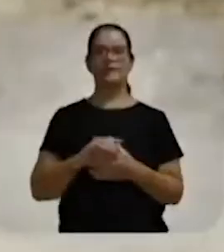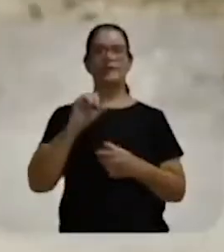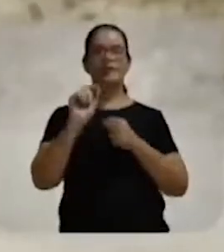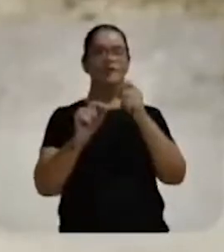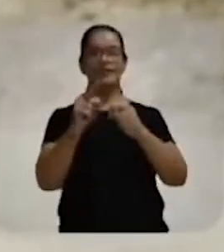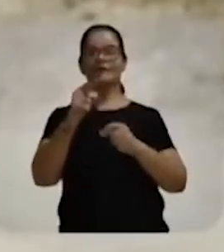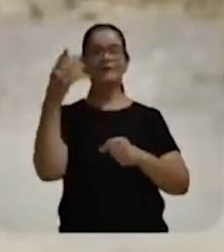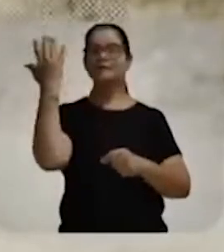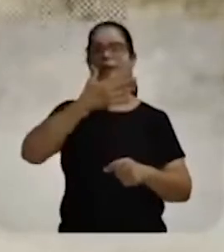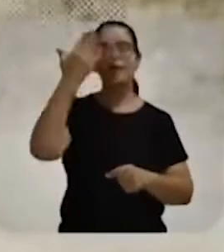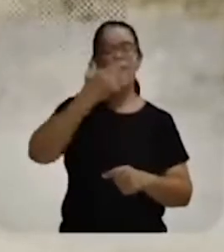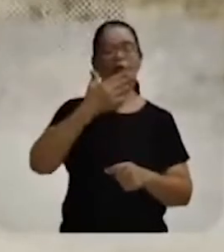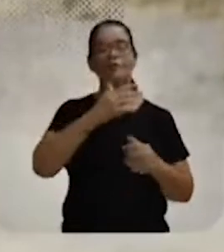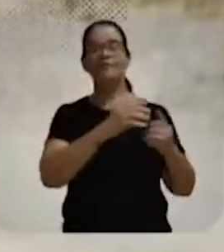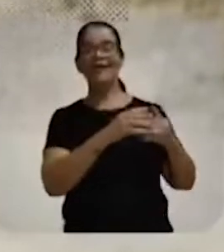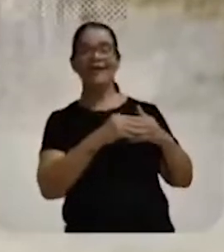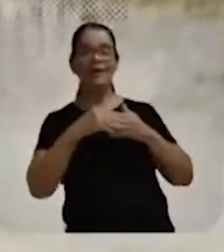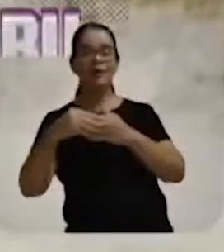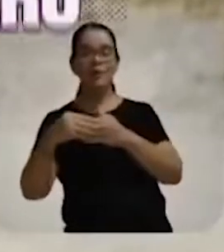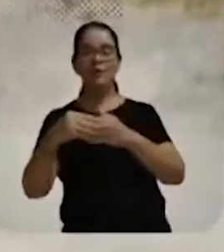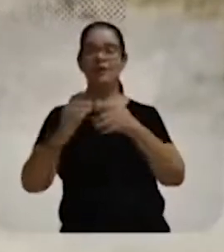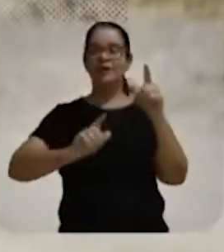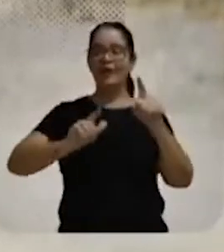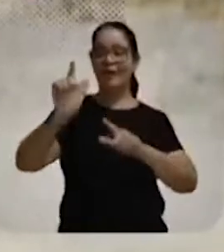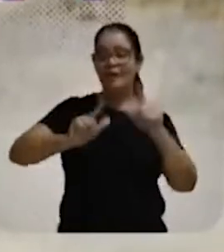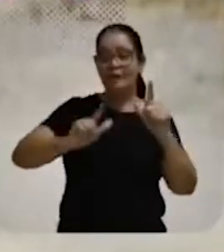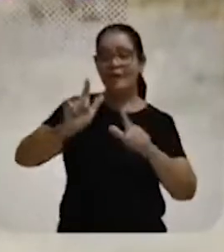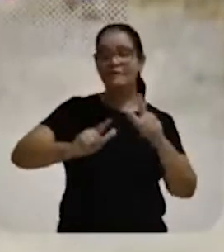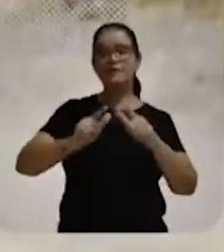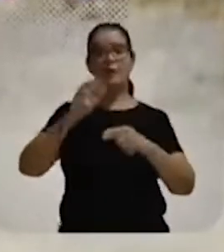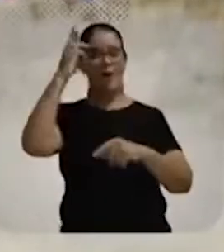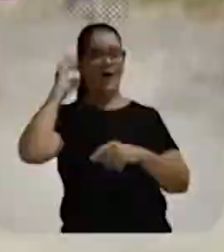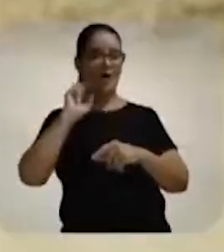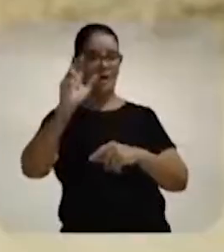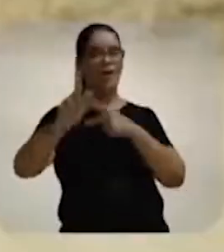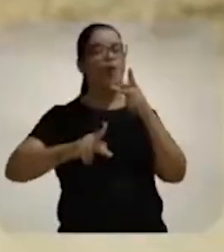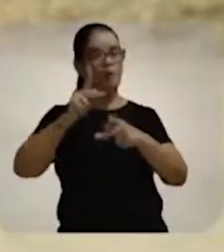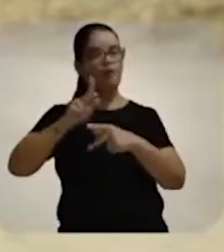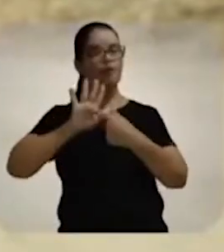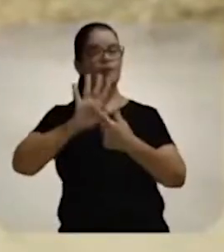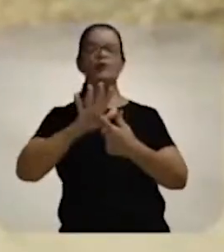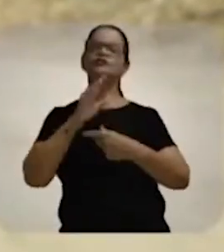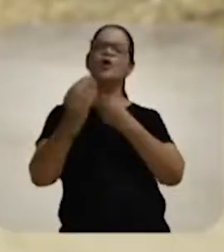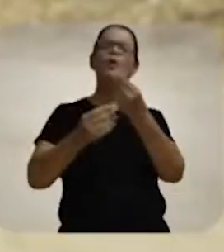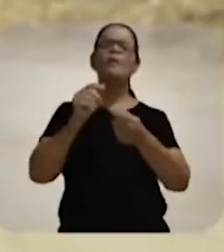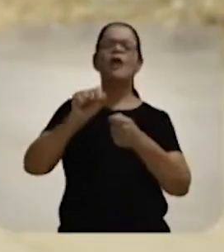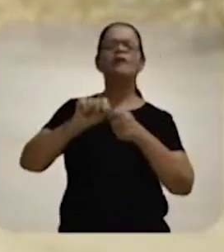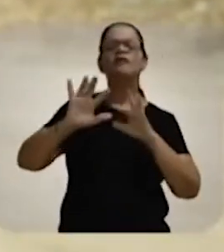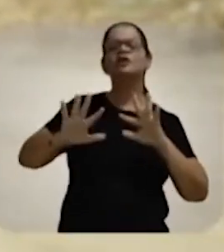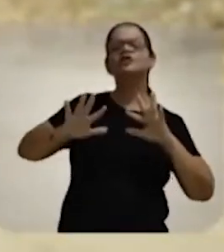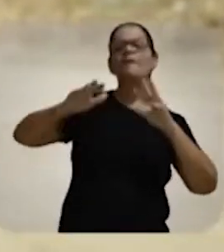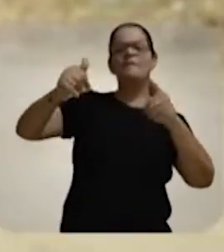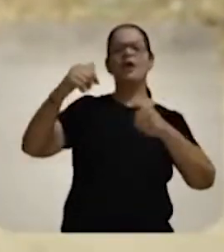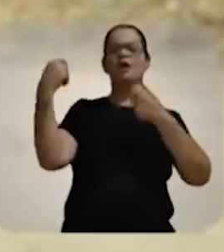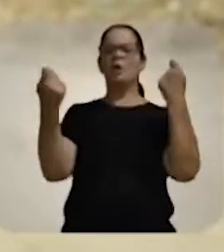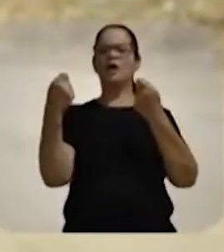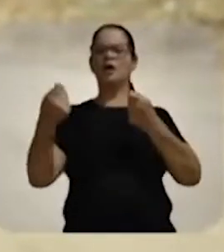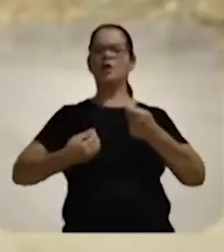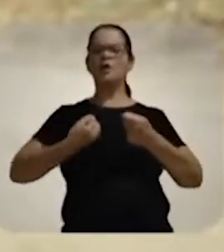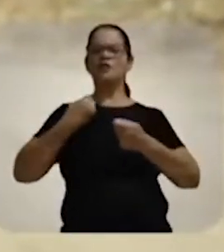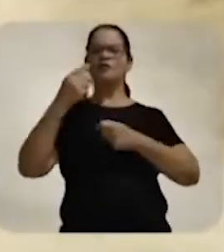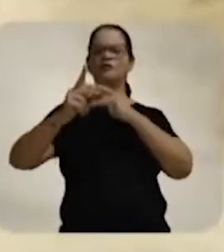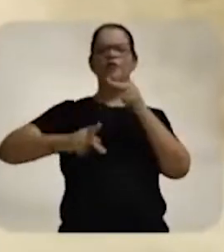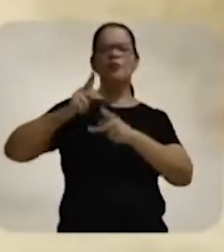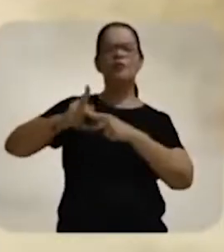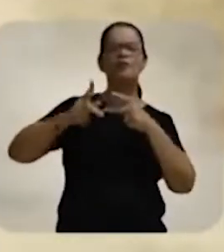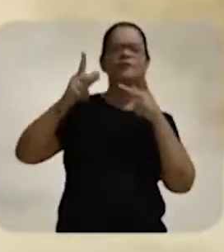O que você não vê no Guia de Raquel, o povo de Caruaru mostra. Como foi que ela fez tudo de melhor para Caruaru e o povo é numa vida